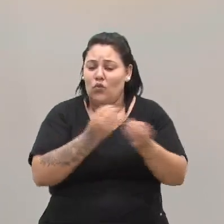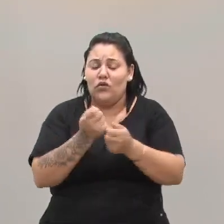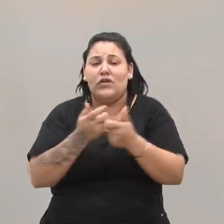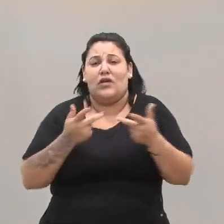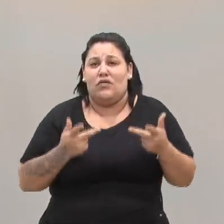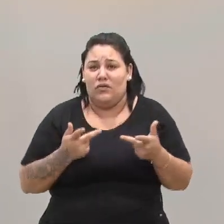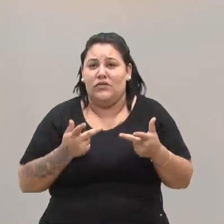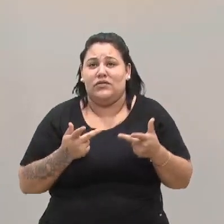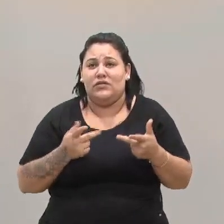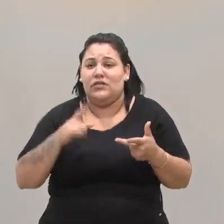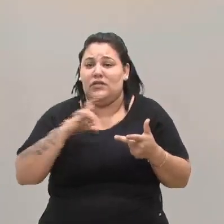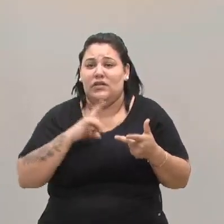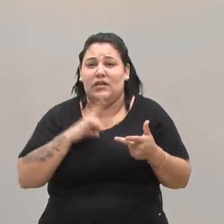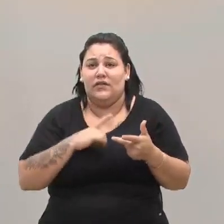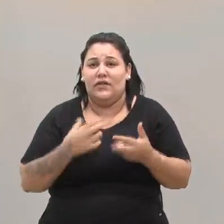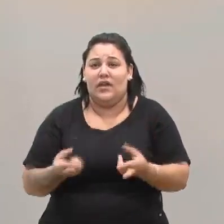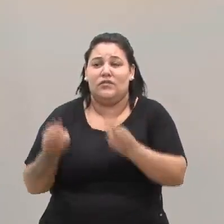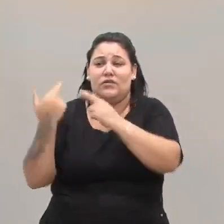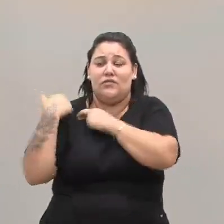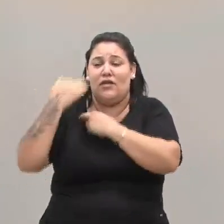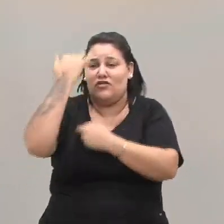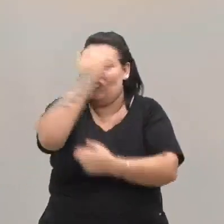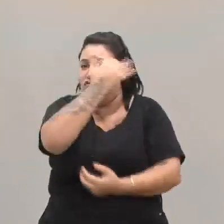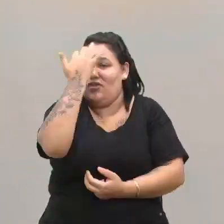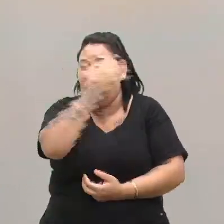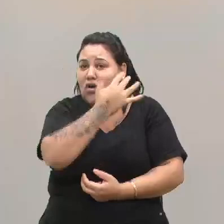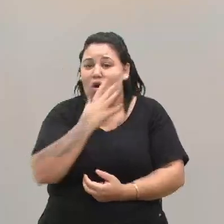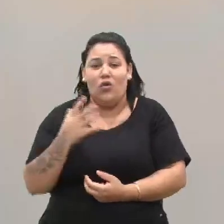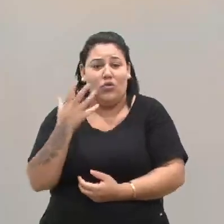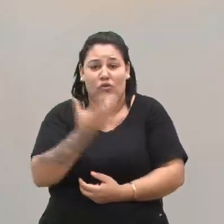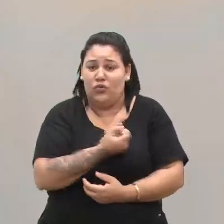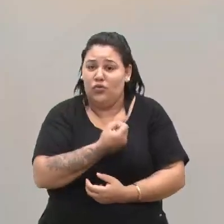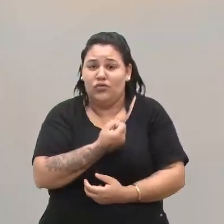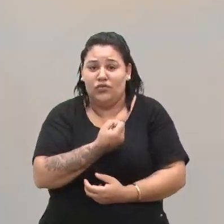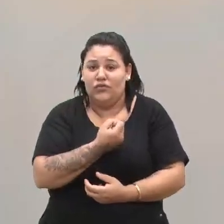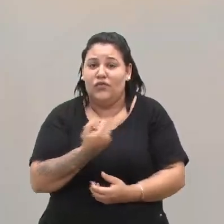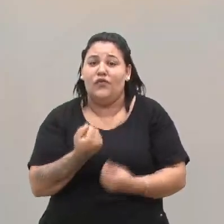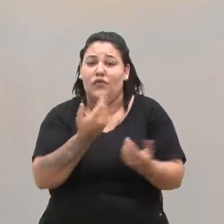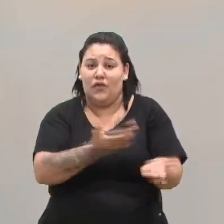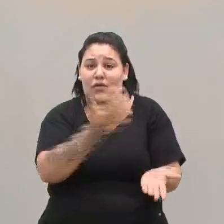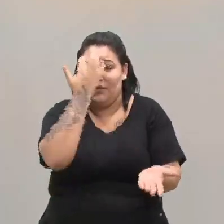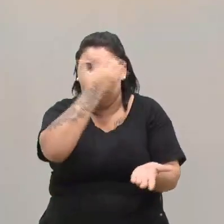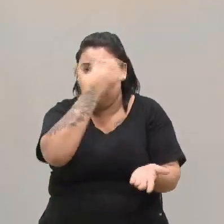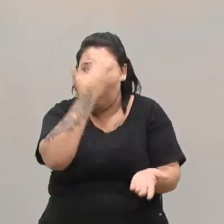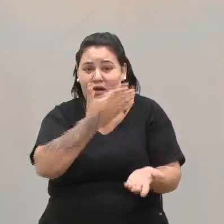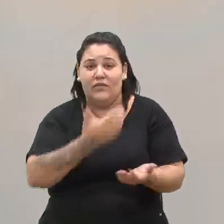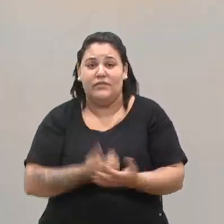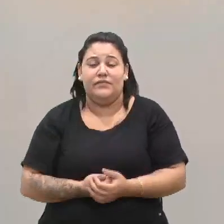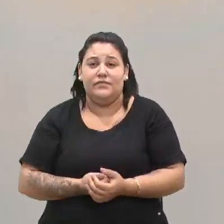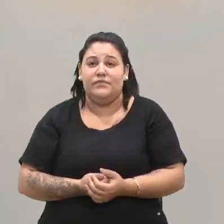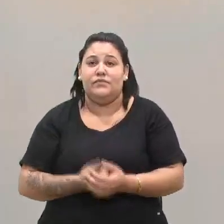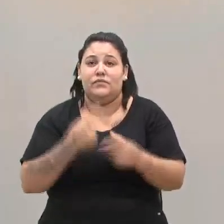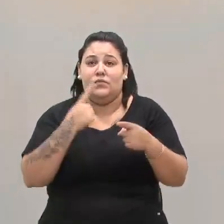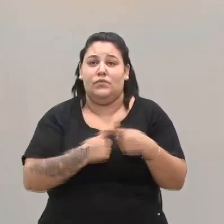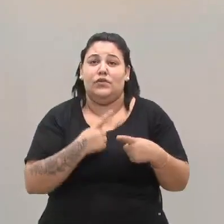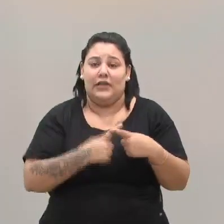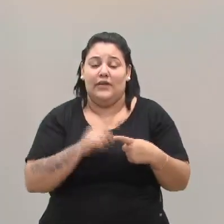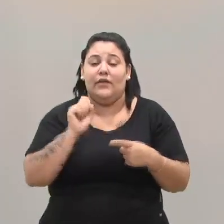no colo do prefeito Adiló, e realmente muita coisa caiu no colo do prefeito Adiló. Por que que